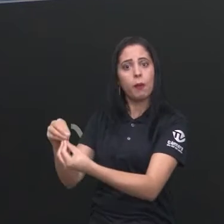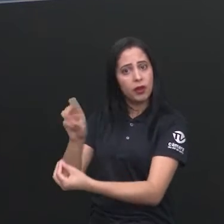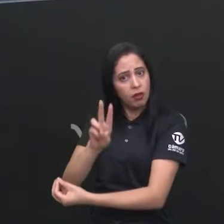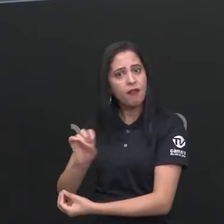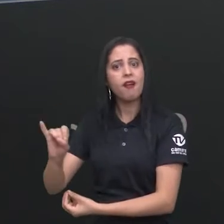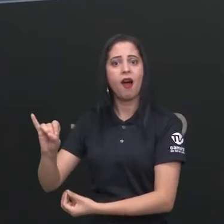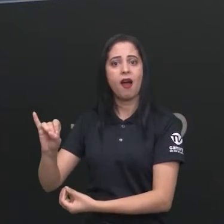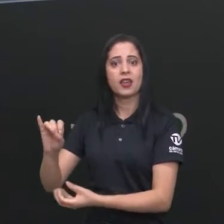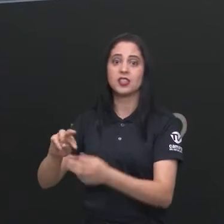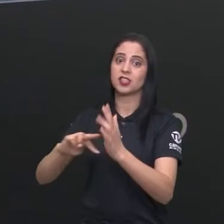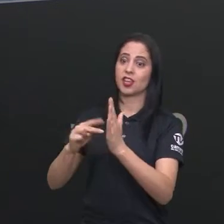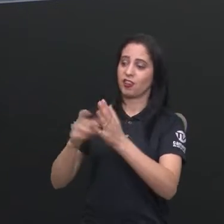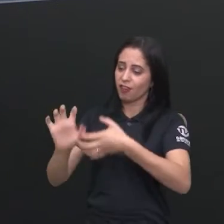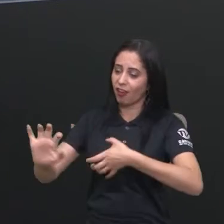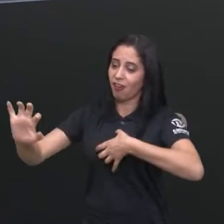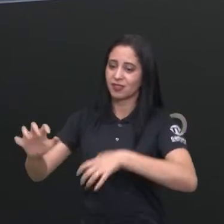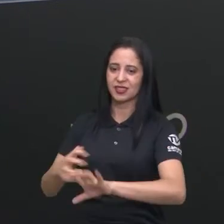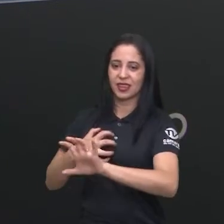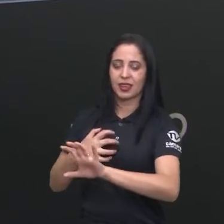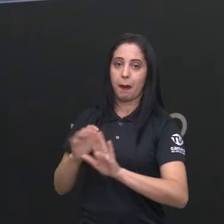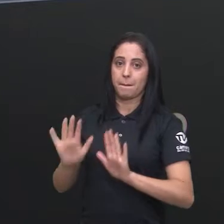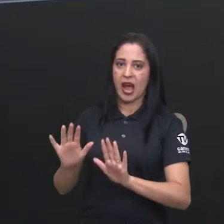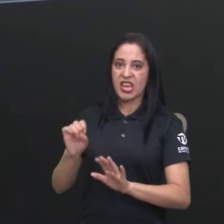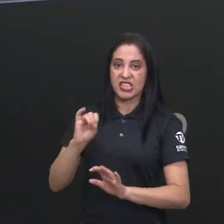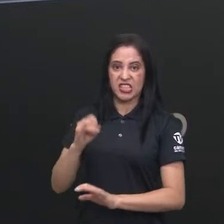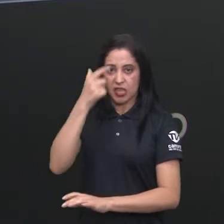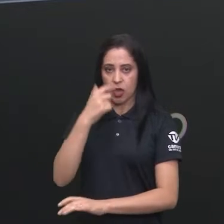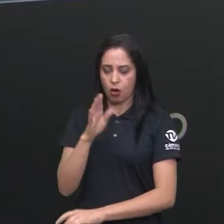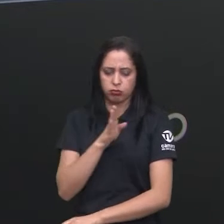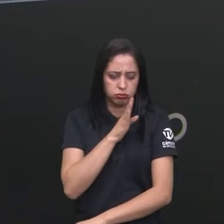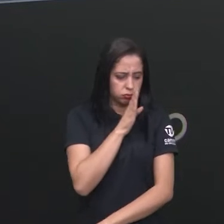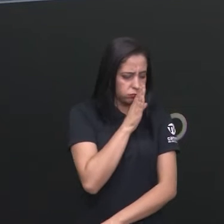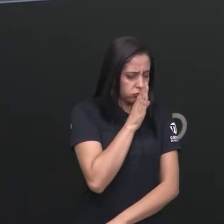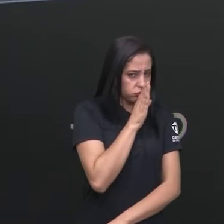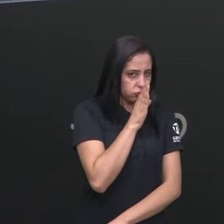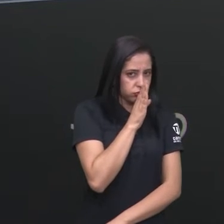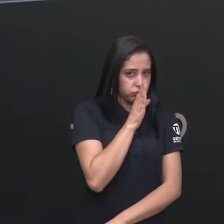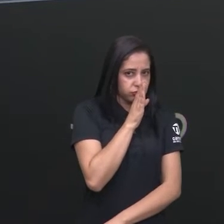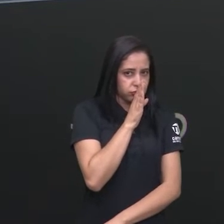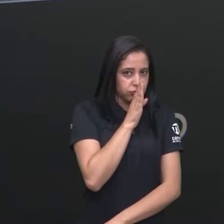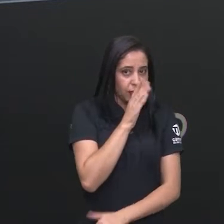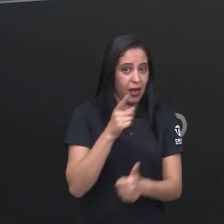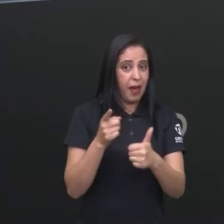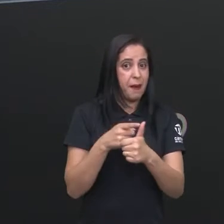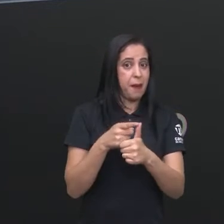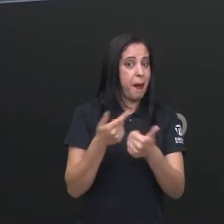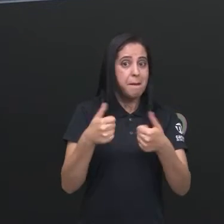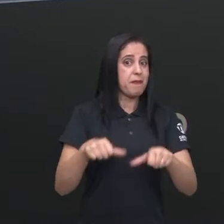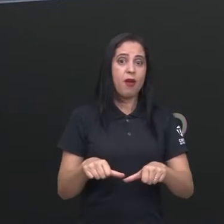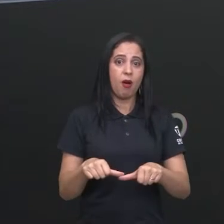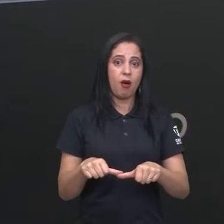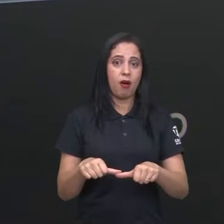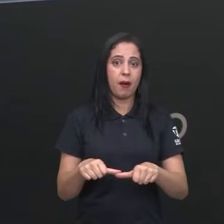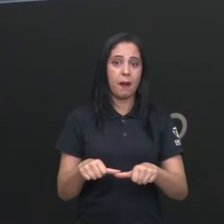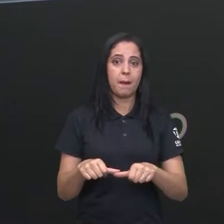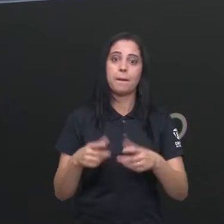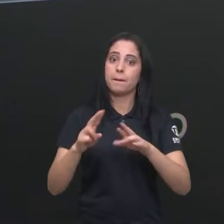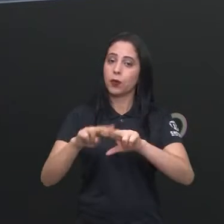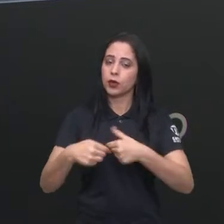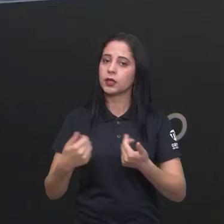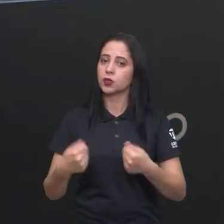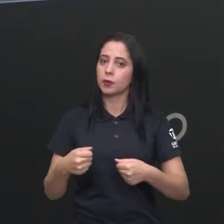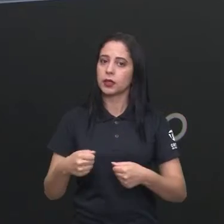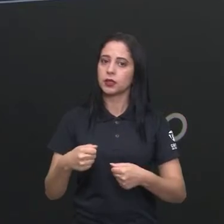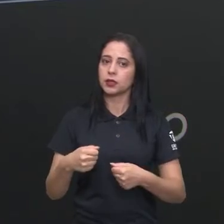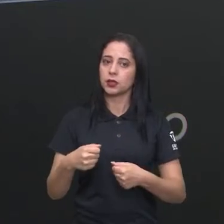vai entender, a gente causa empatia. Agora, quando eu já tenho esse receio, eu não consigo nem falar sobre isso. Então, primeiro eu preciso trabalhar isso internamente